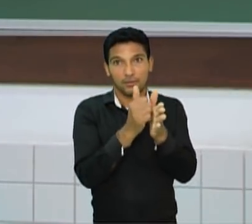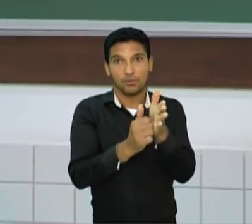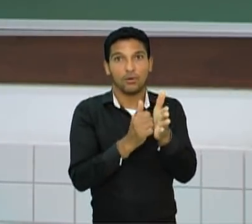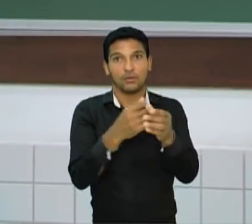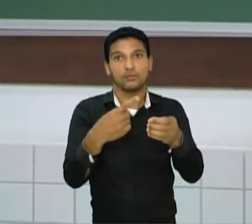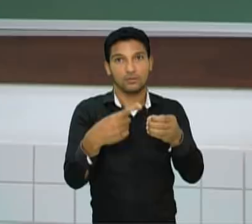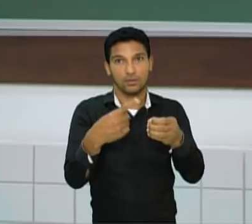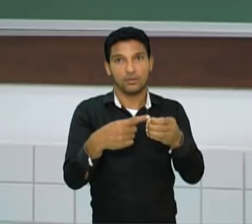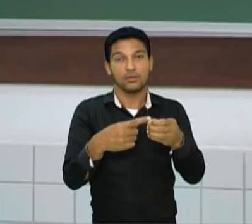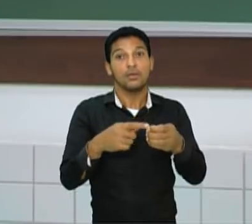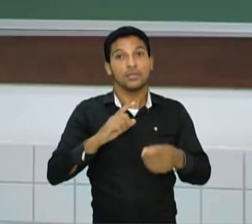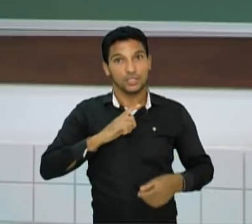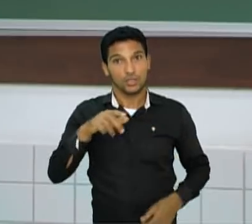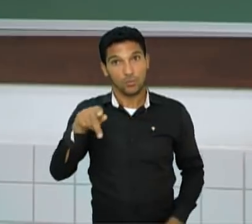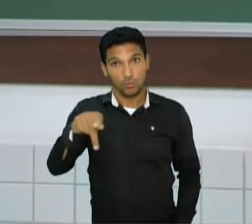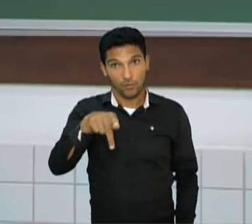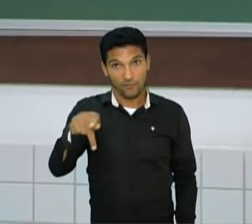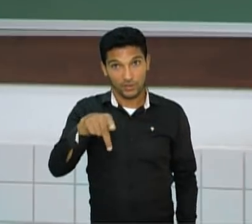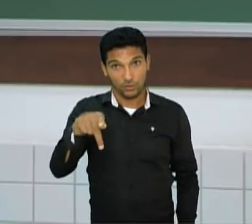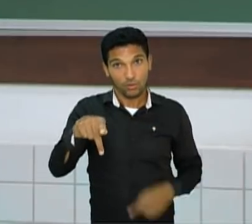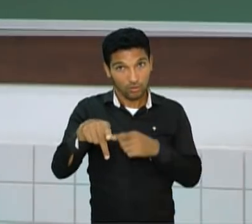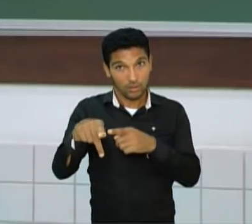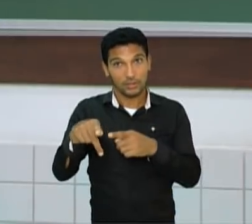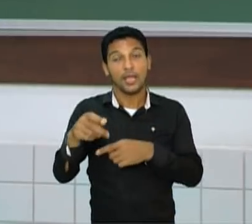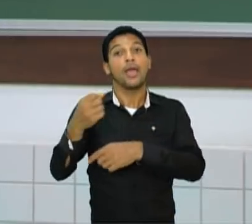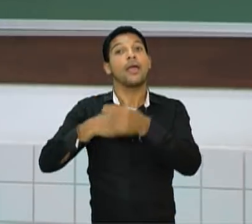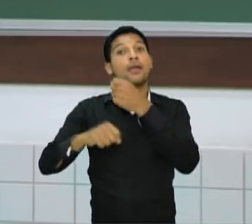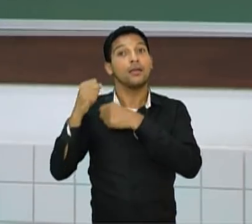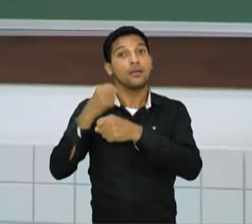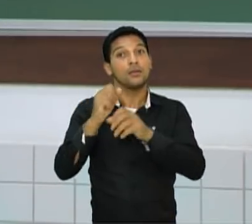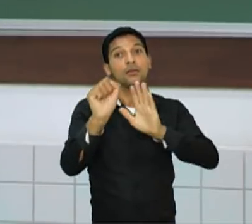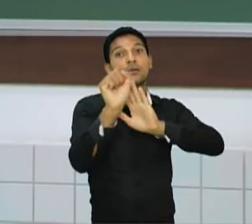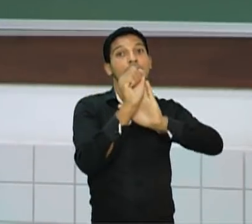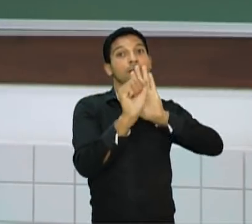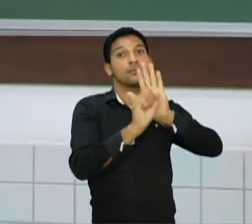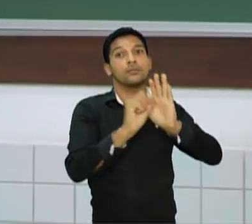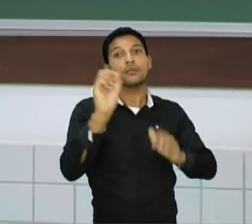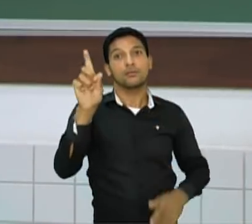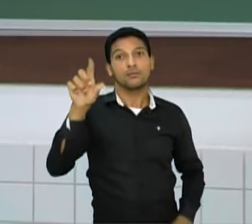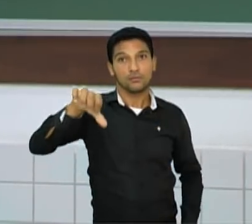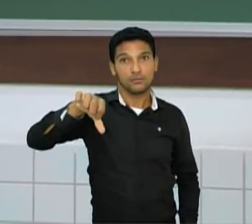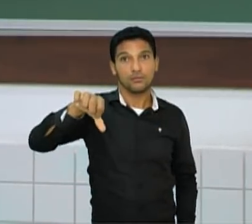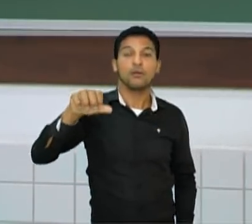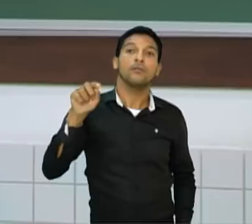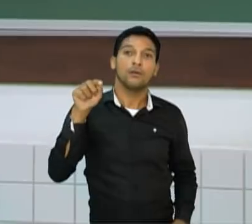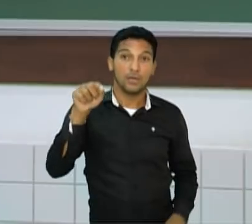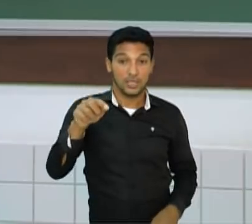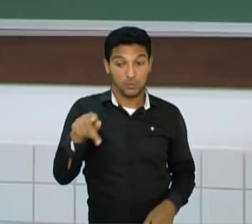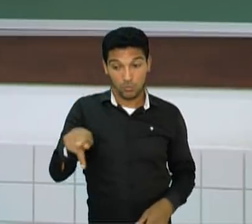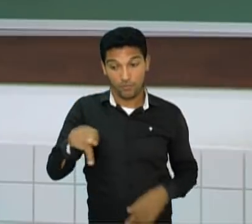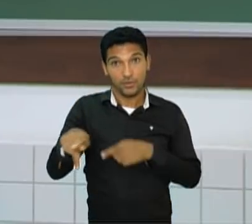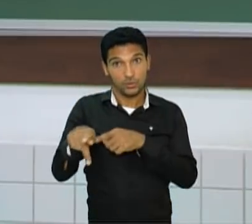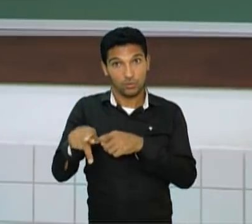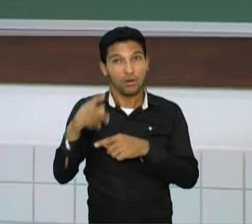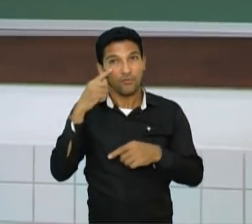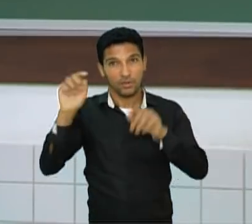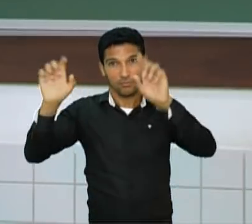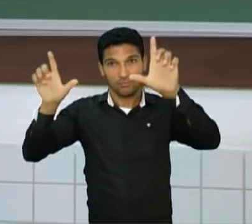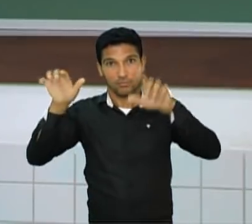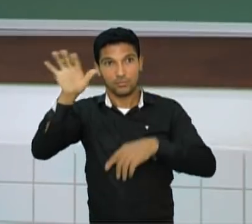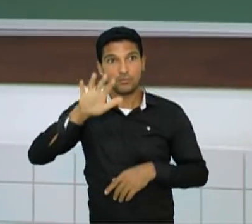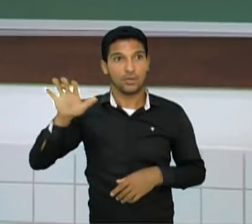alforria, que era uma carta que o Senhor escrevia libertando aquele então escravizado daquela condição, e também